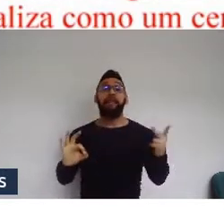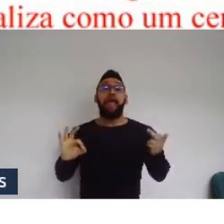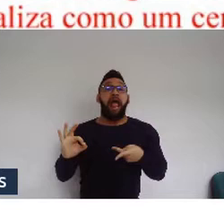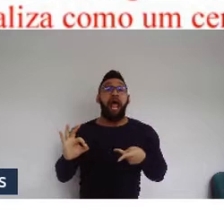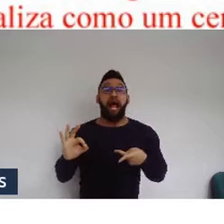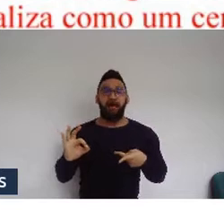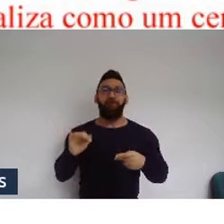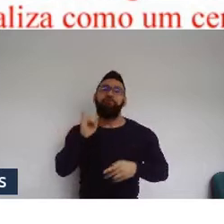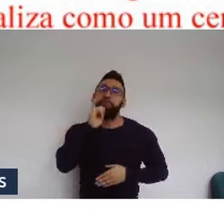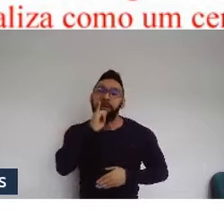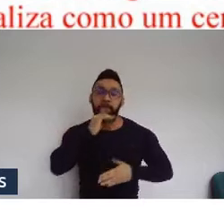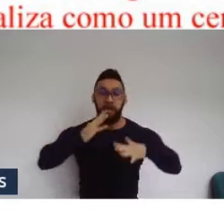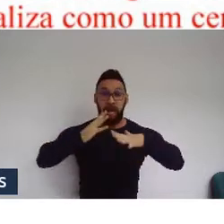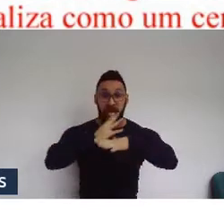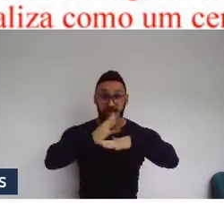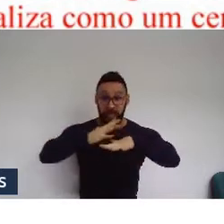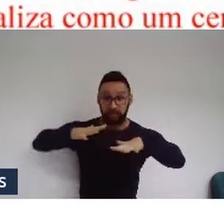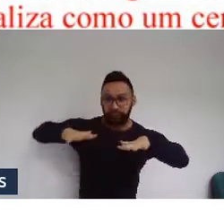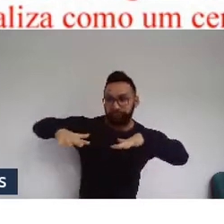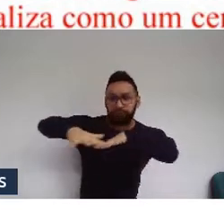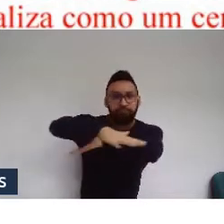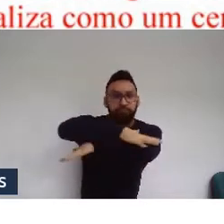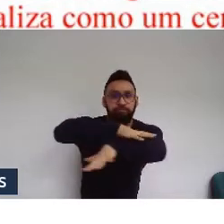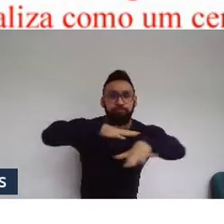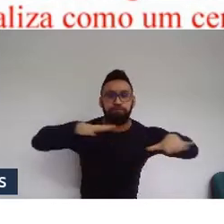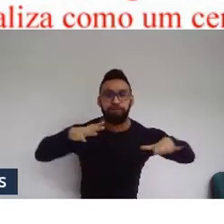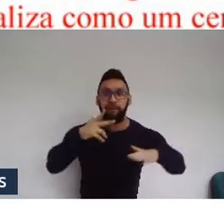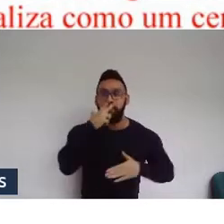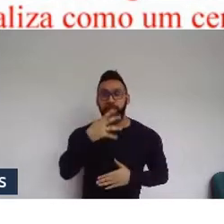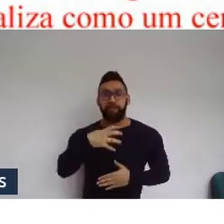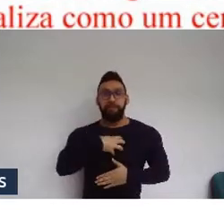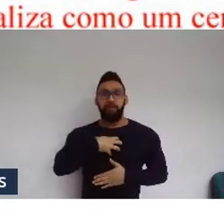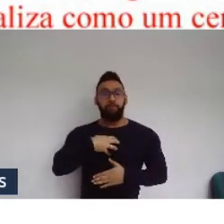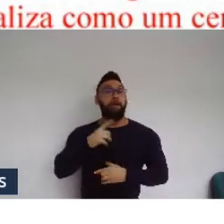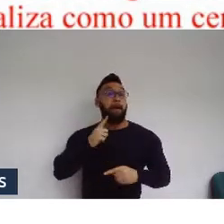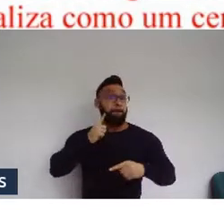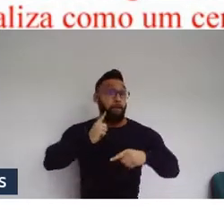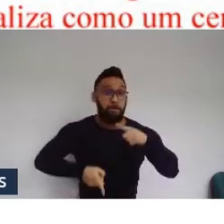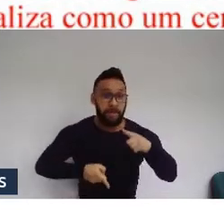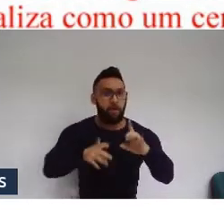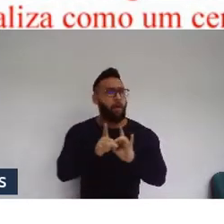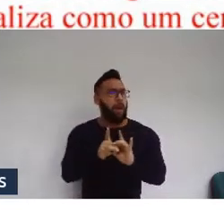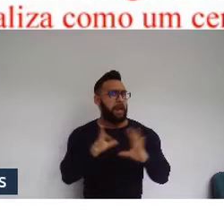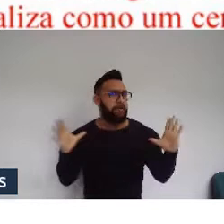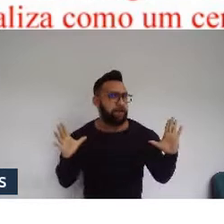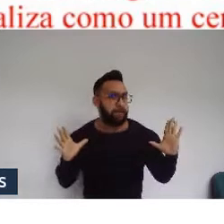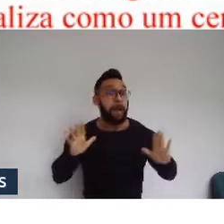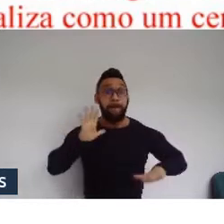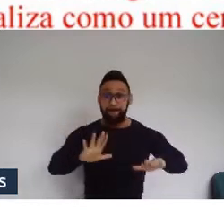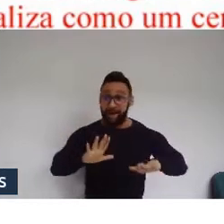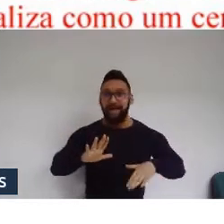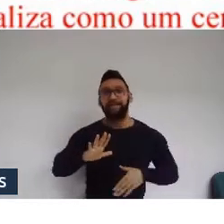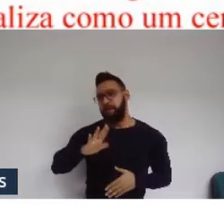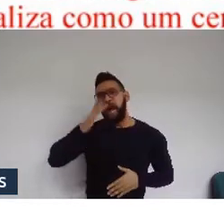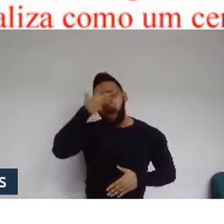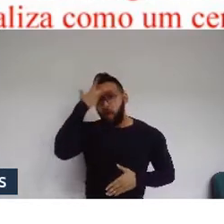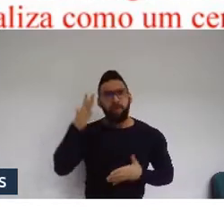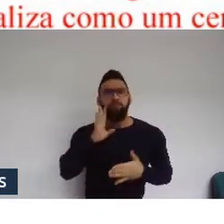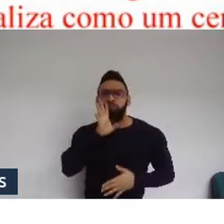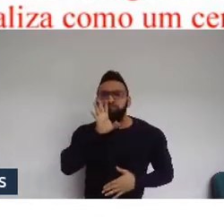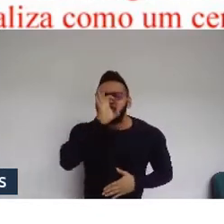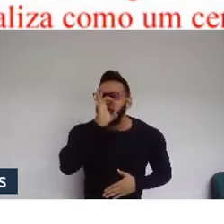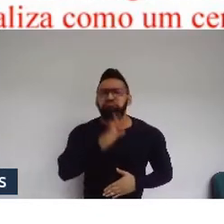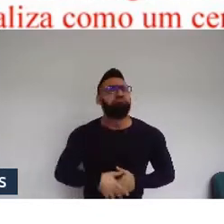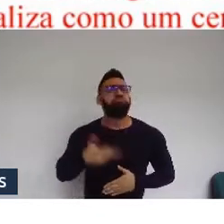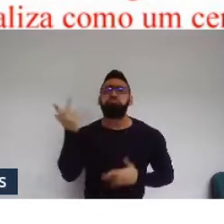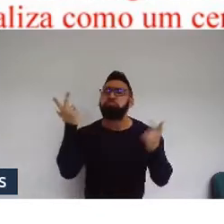A cidade, o lugar privilegiado para transgressões radicais. Isso eu acho bastante interessante,